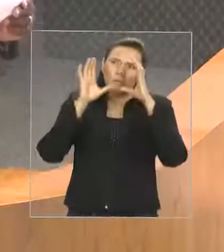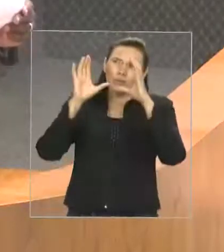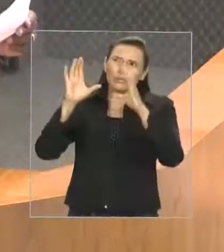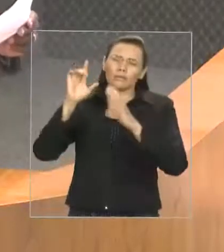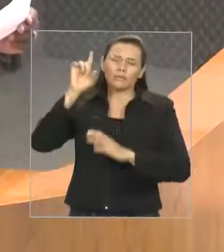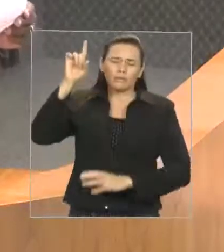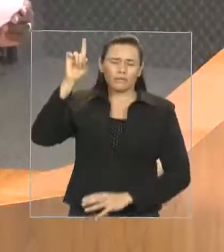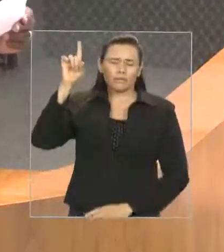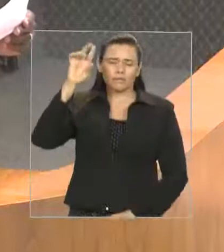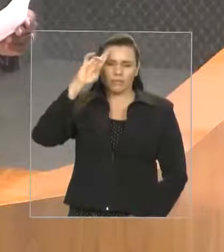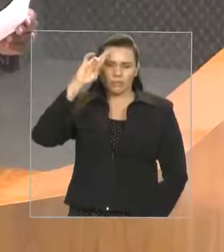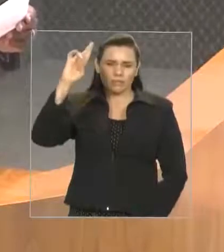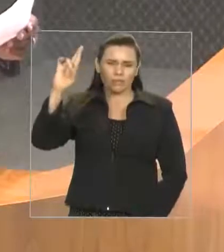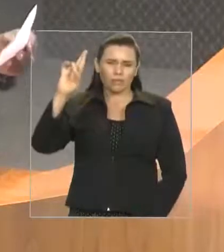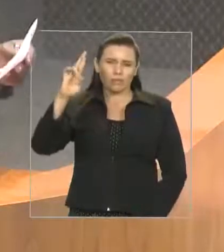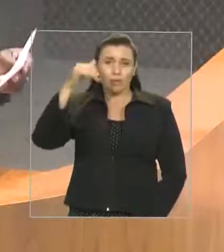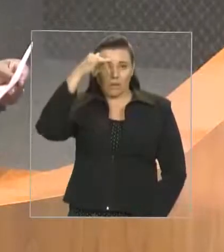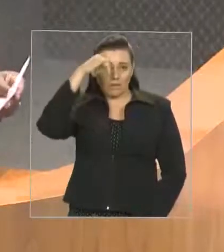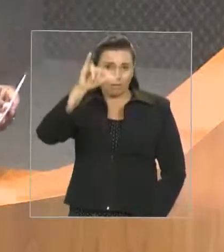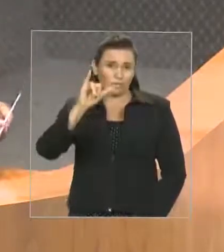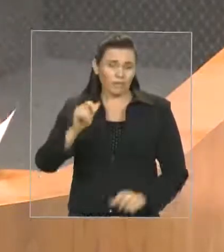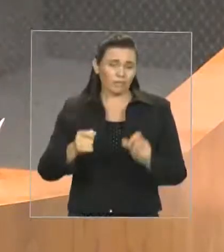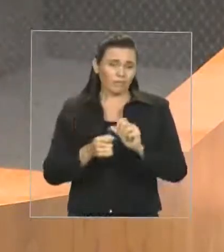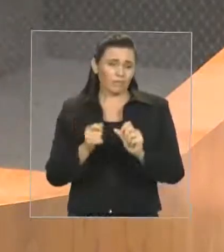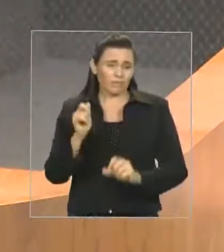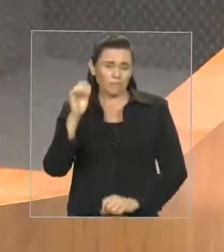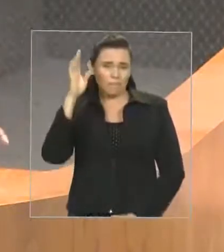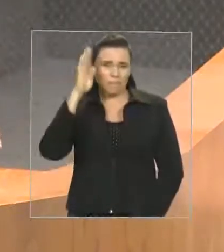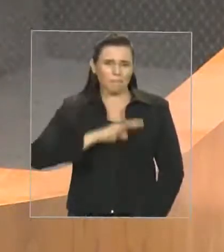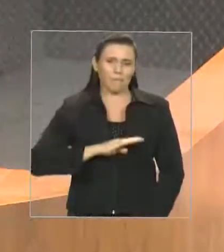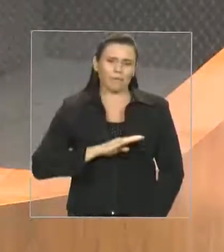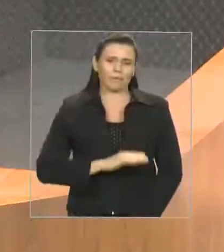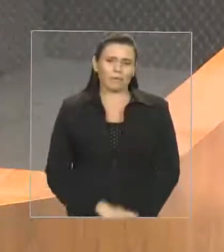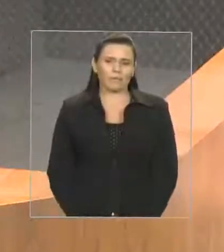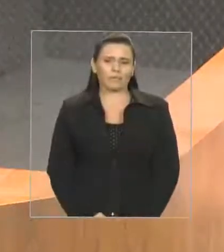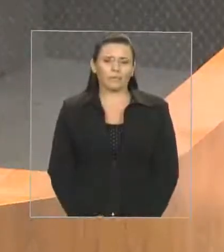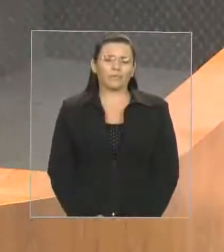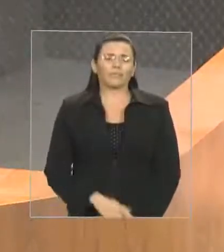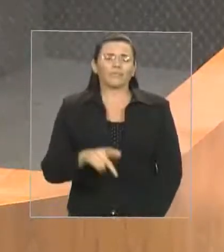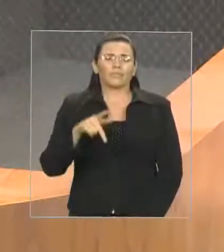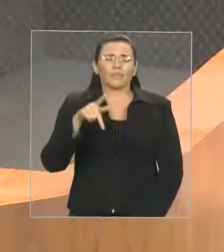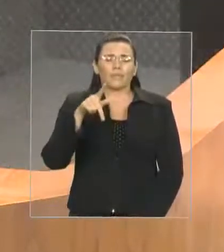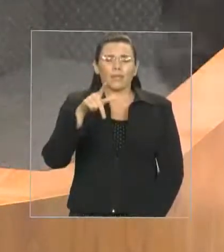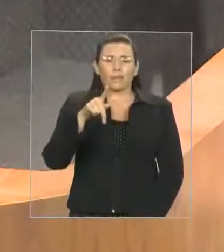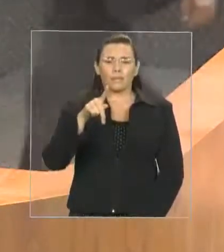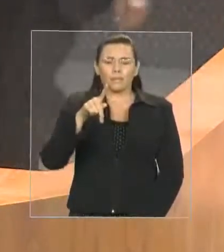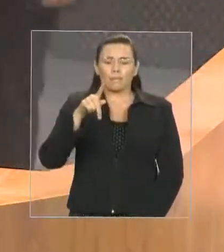e evite o mal. Provérbios 3:7. Que Deus abençoe a todos, em nome de Jesus.